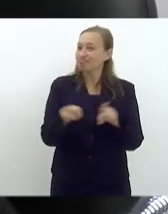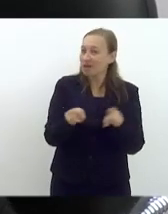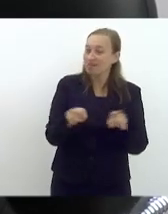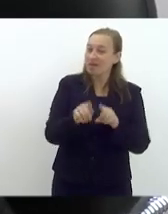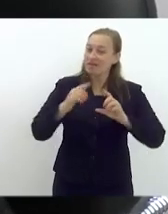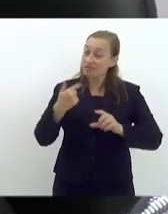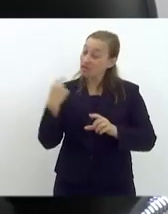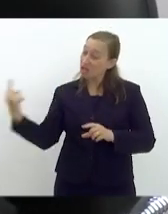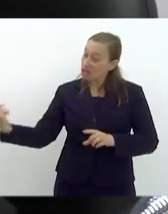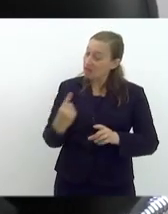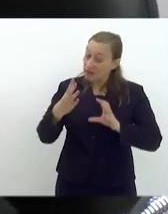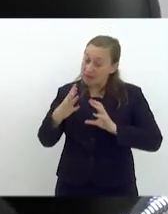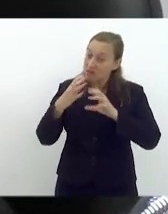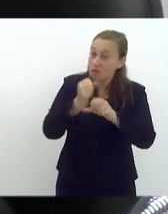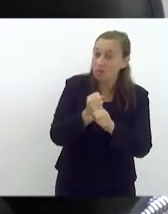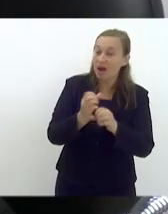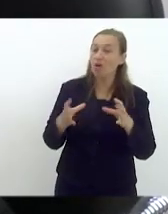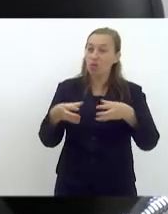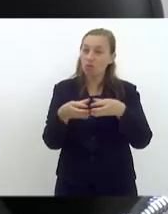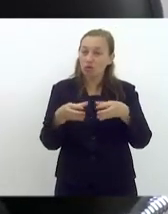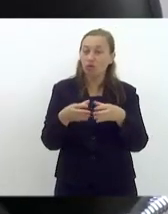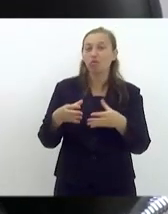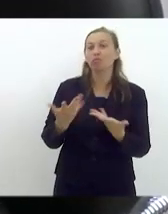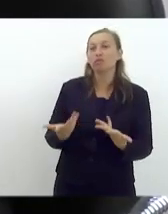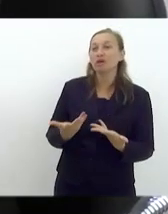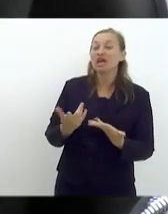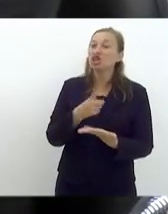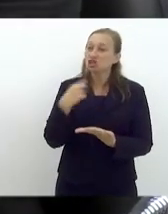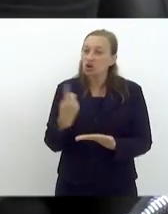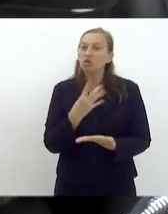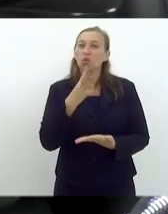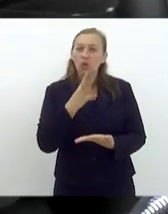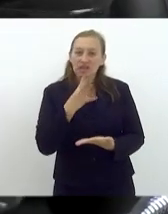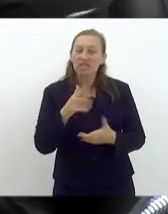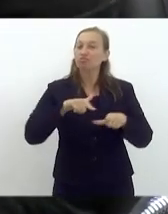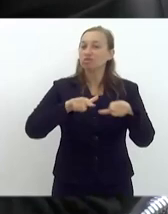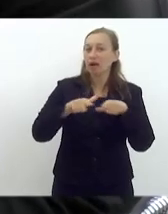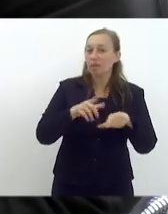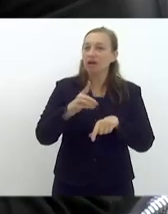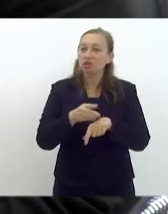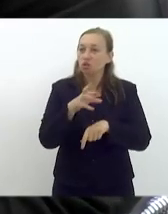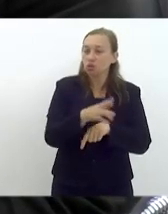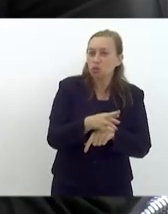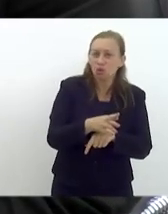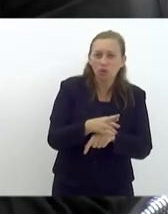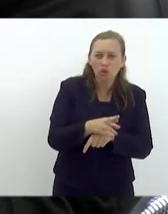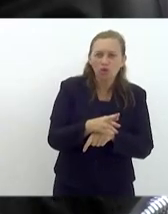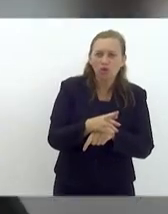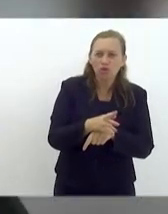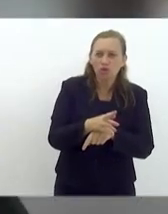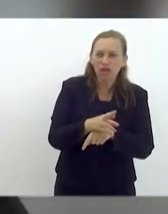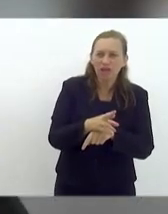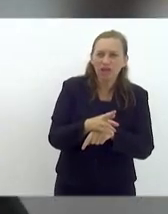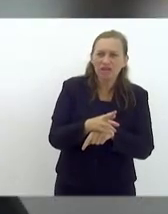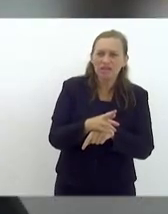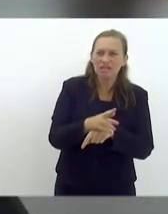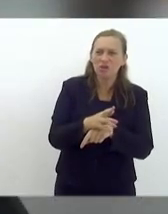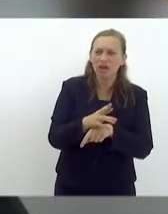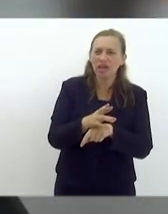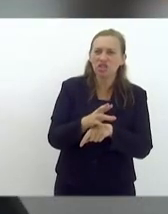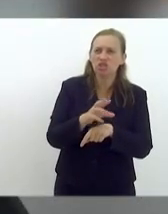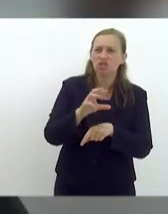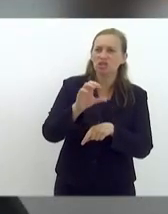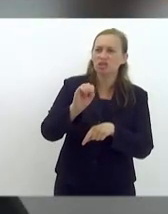A somar eu gostaria de colocar isso nós conhecemos o trabalho do Dr salvei lá e muito bom né